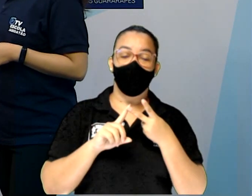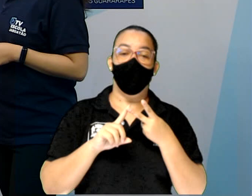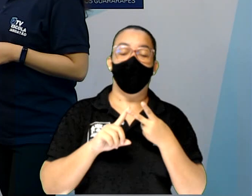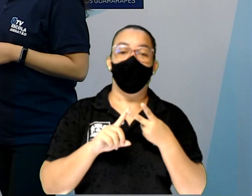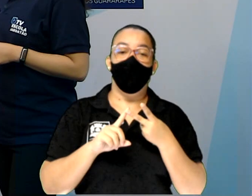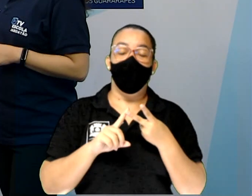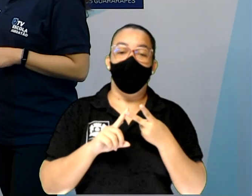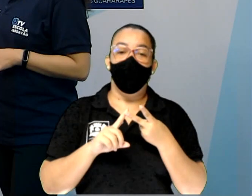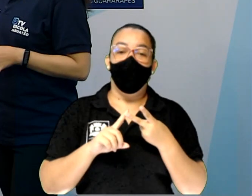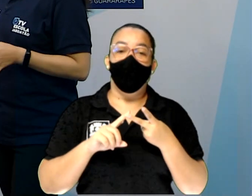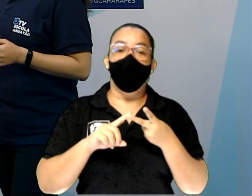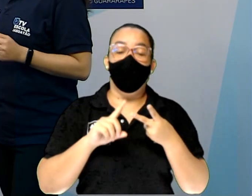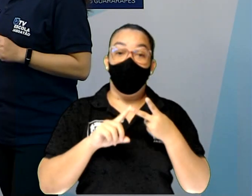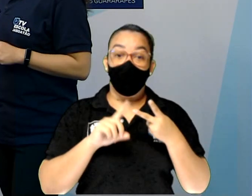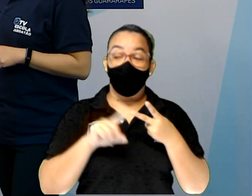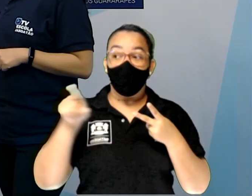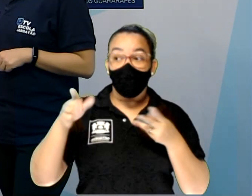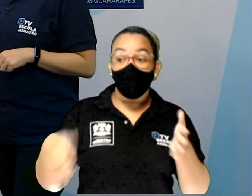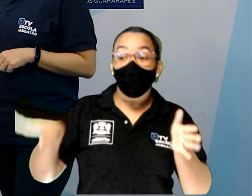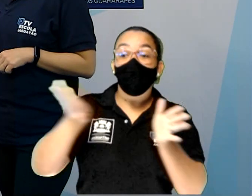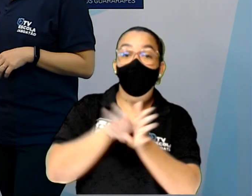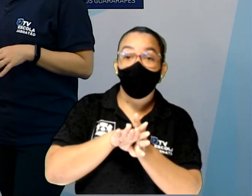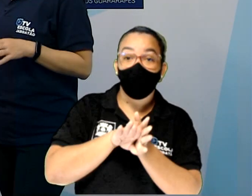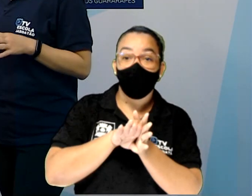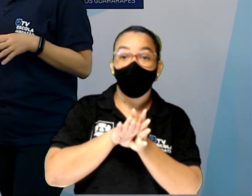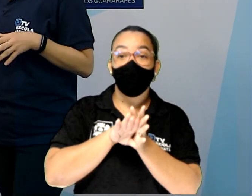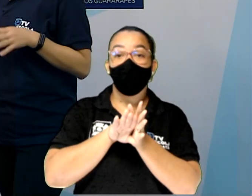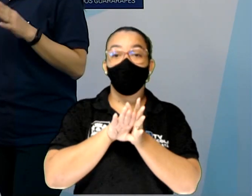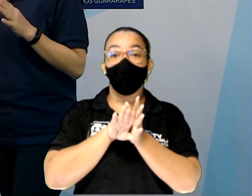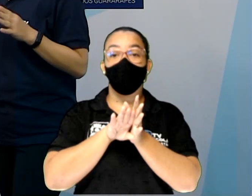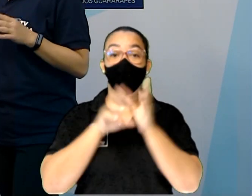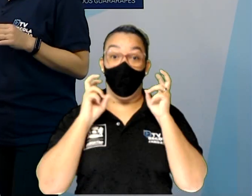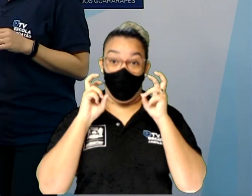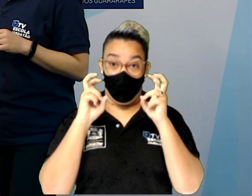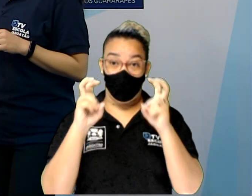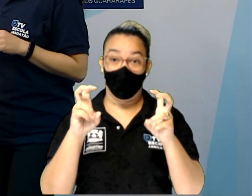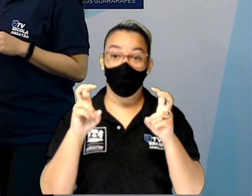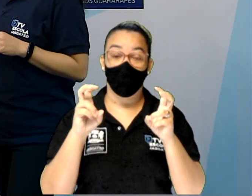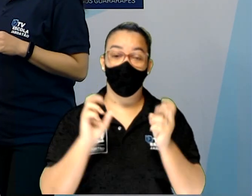by train? Ela chegou de trem.